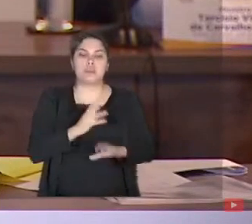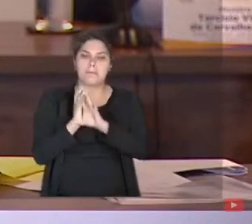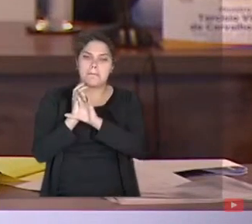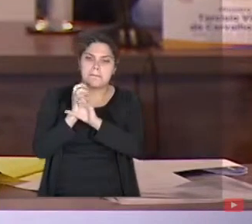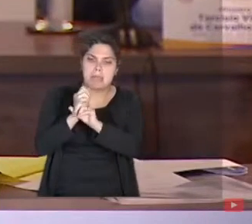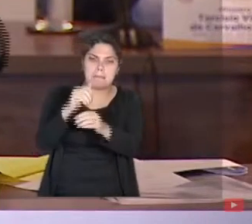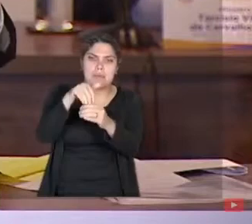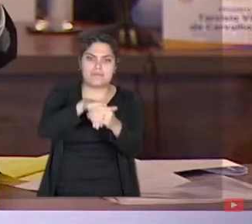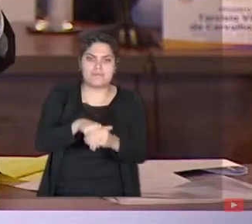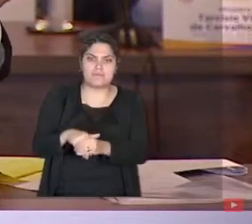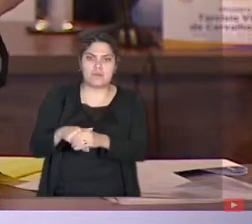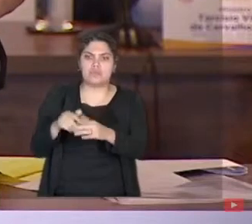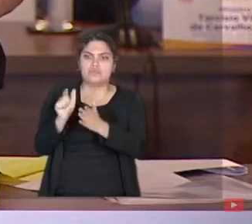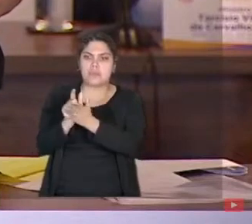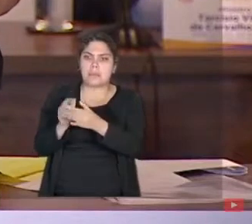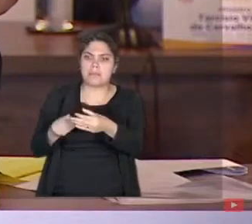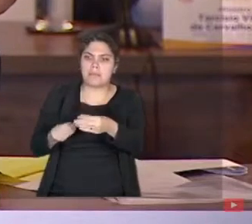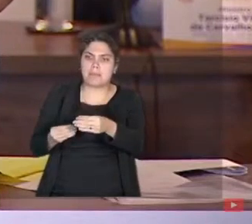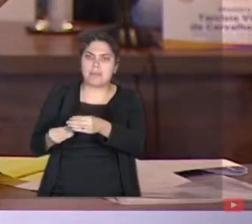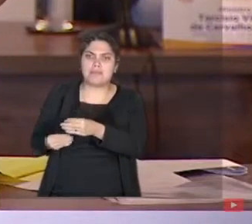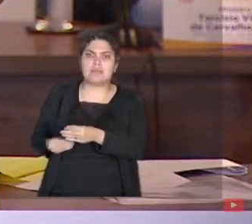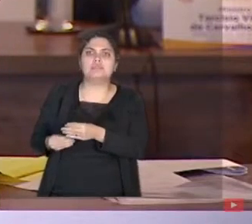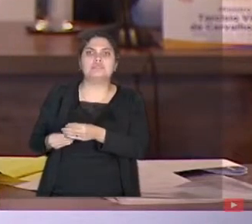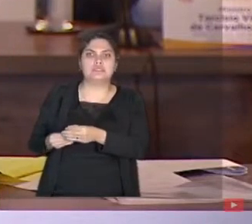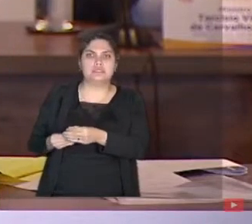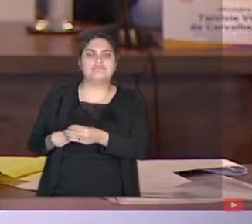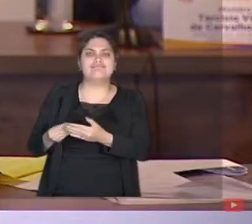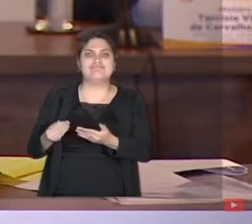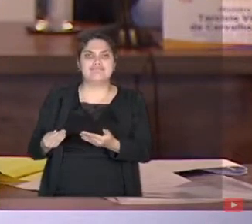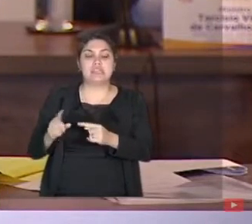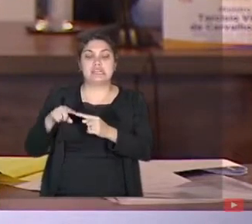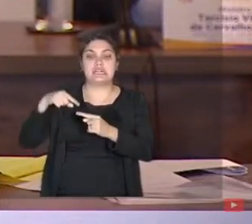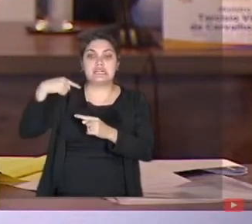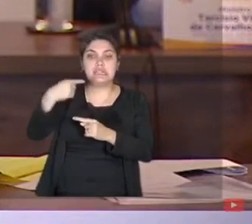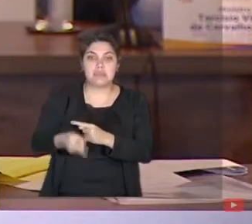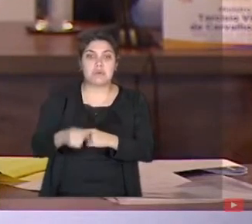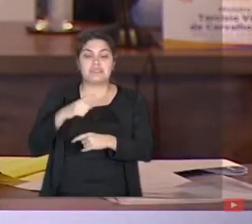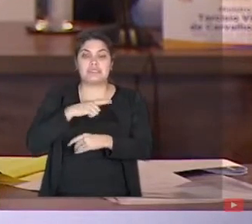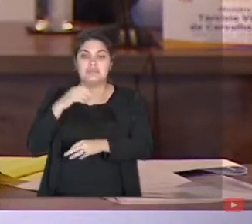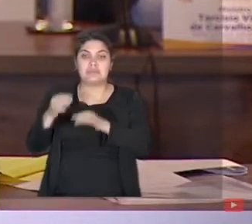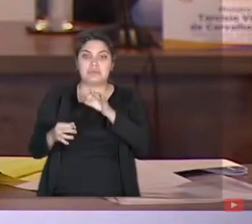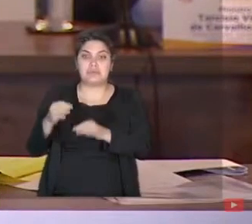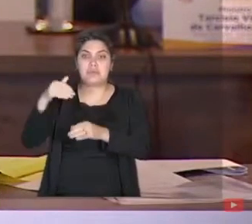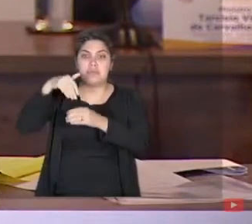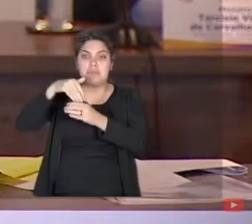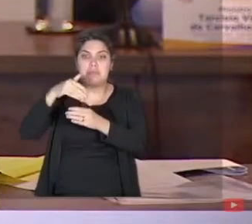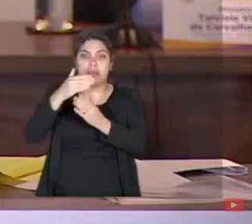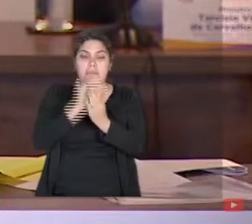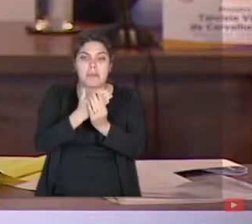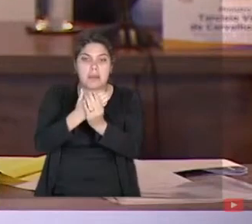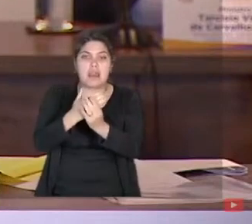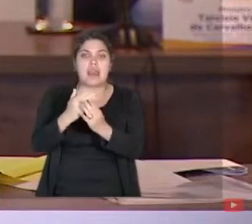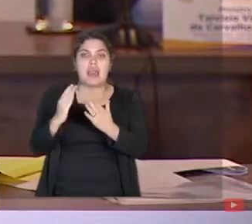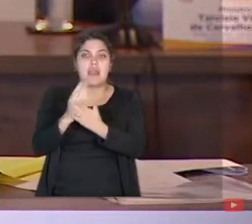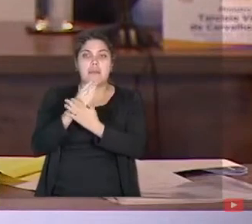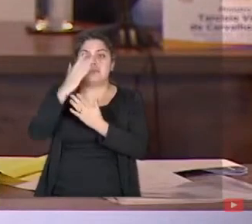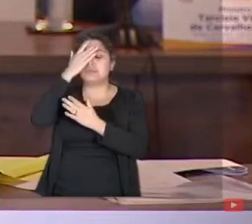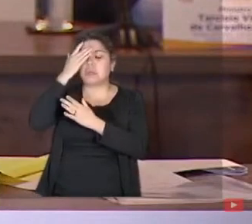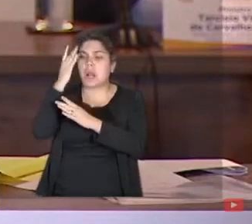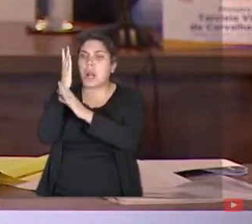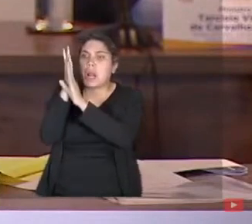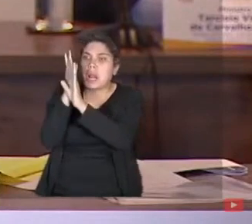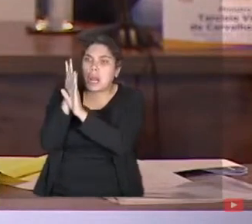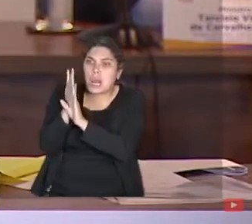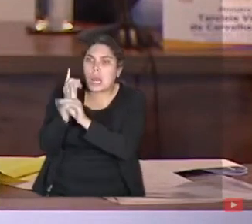dos votos impressos com a urna, e em seguida íamos ter a judicialização dessa discussão, alguém ia encontrar